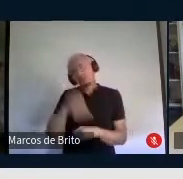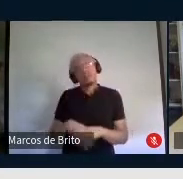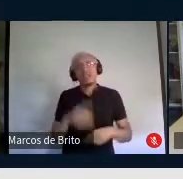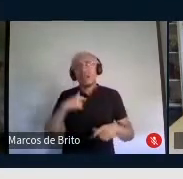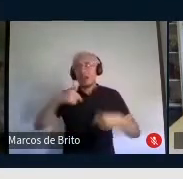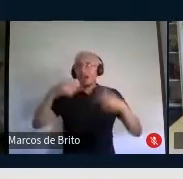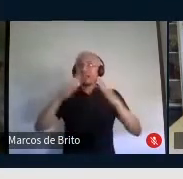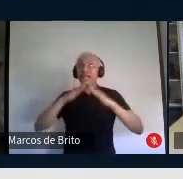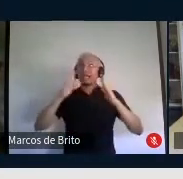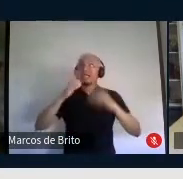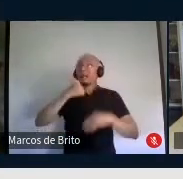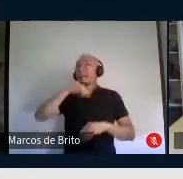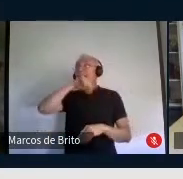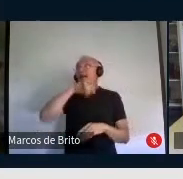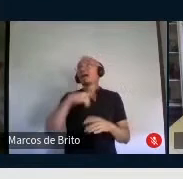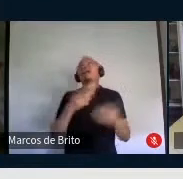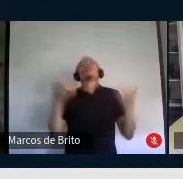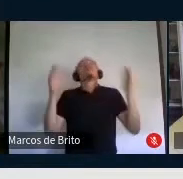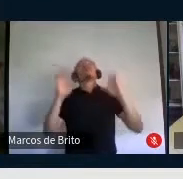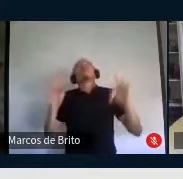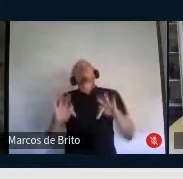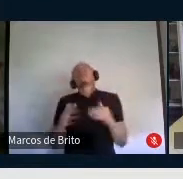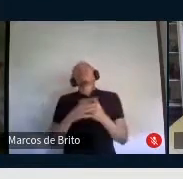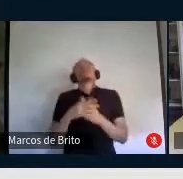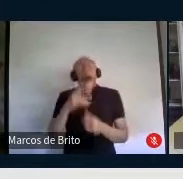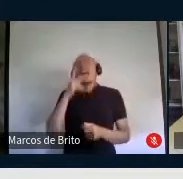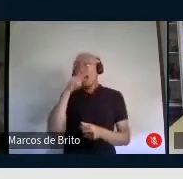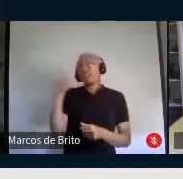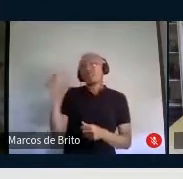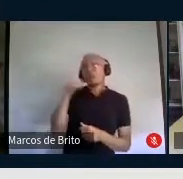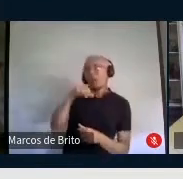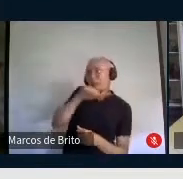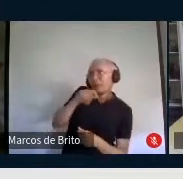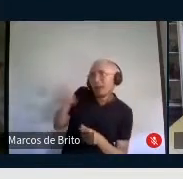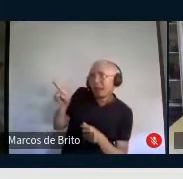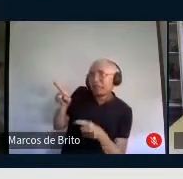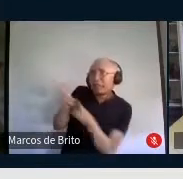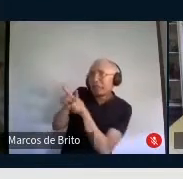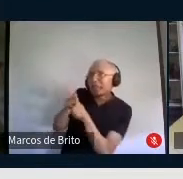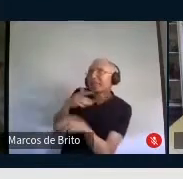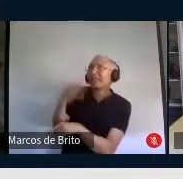da minha mãe, estou muito feliz, acho que ela está muito feliz ali também.